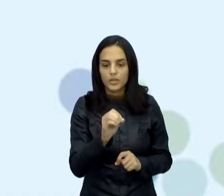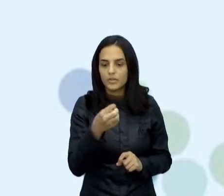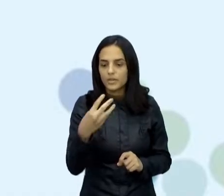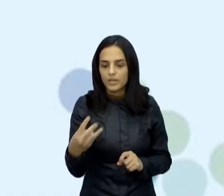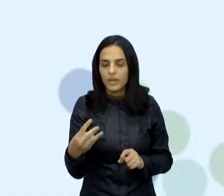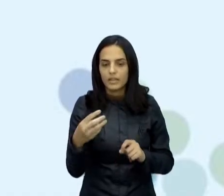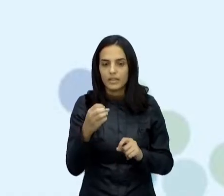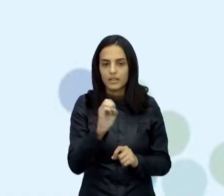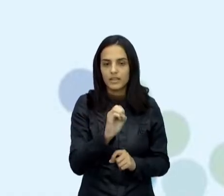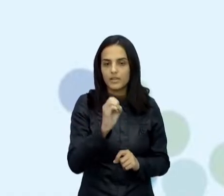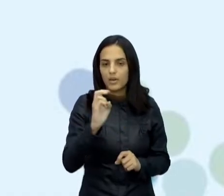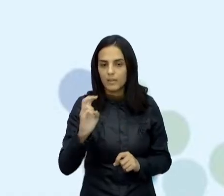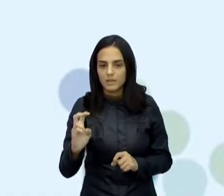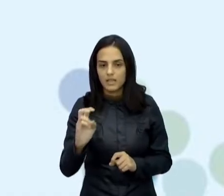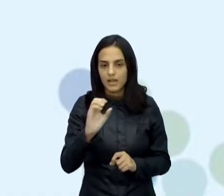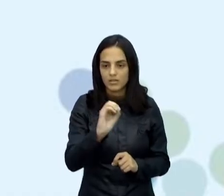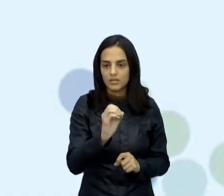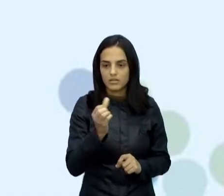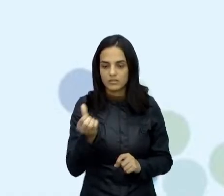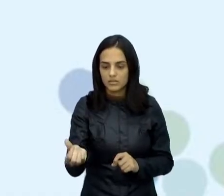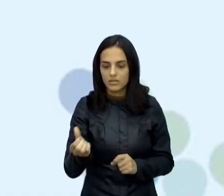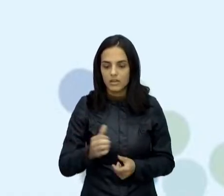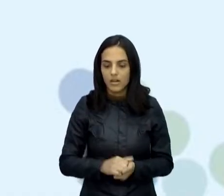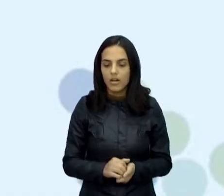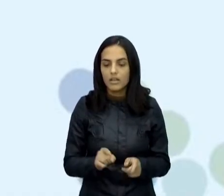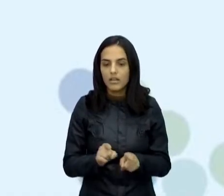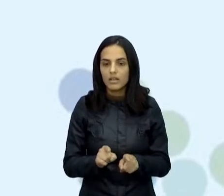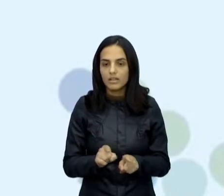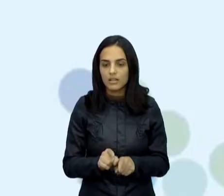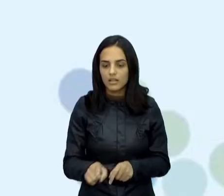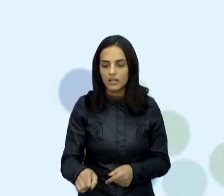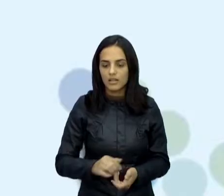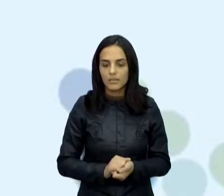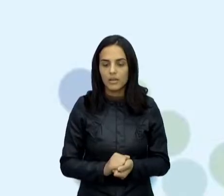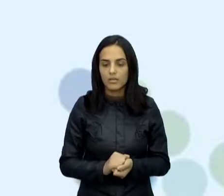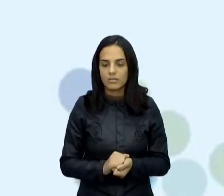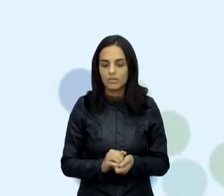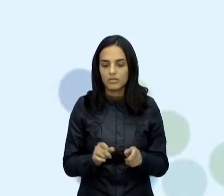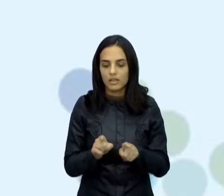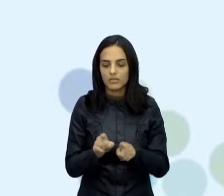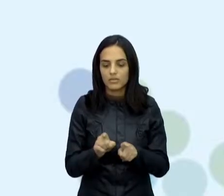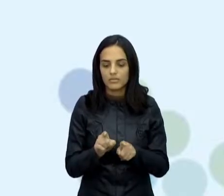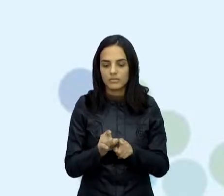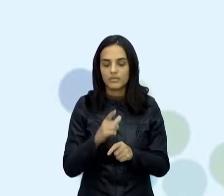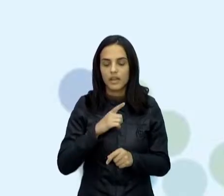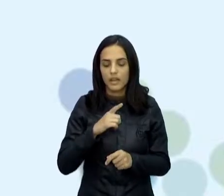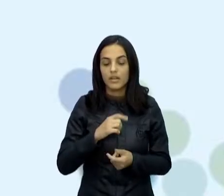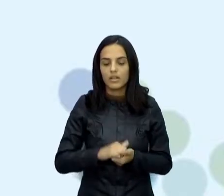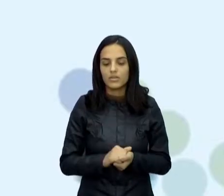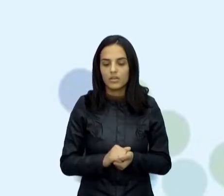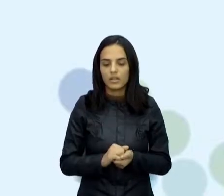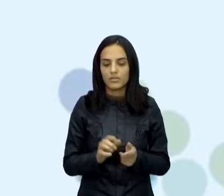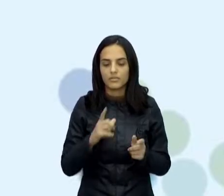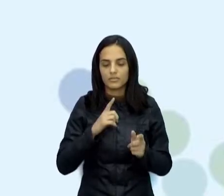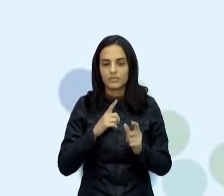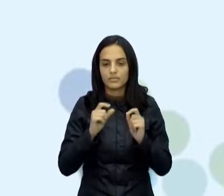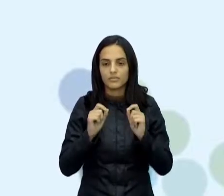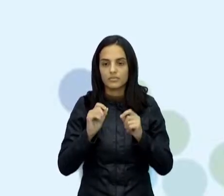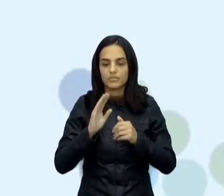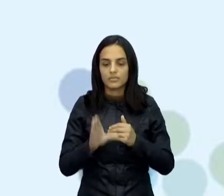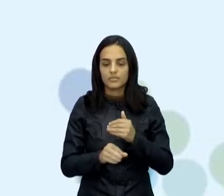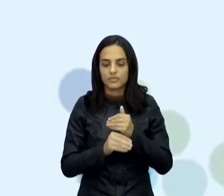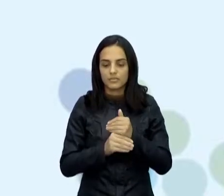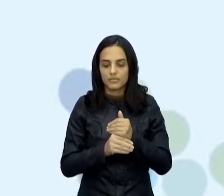04, 05, 06. São habilidades aí que fazem parte aí das ciências humanas, sociais e